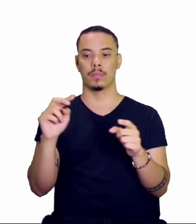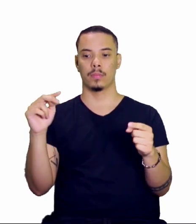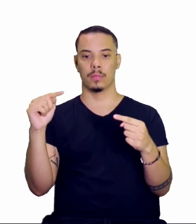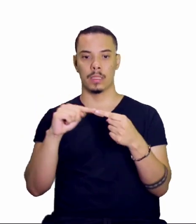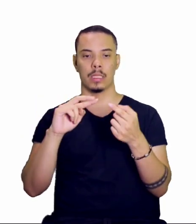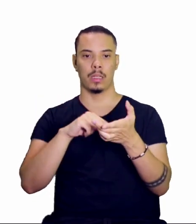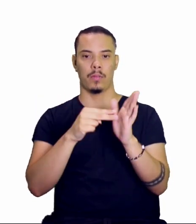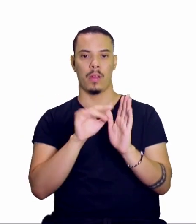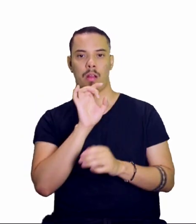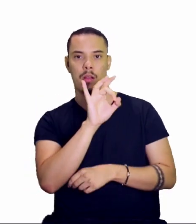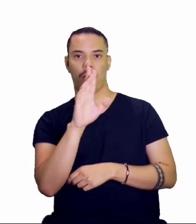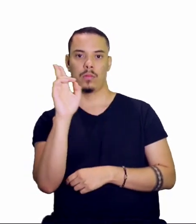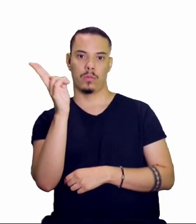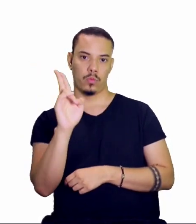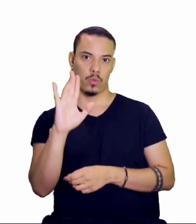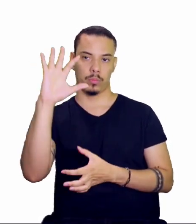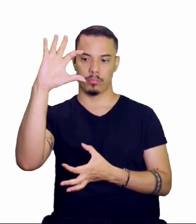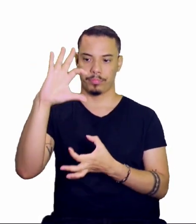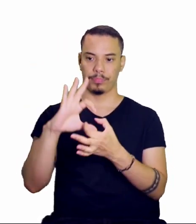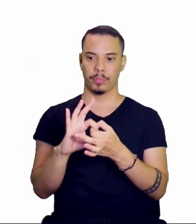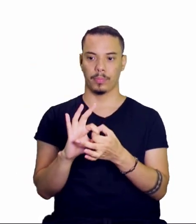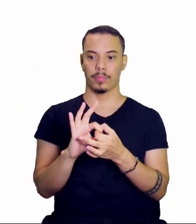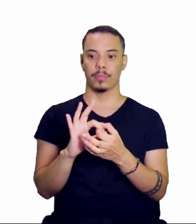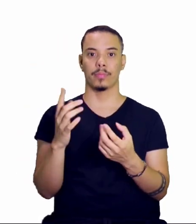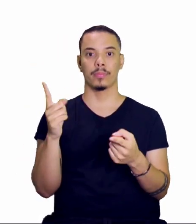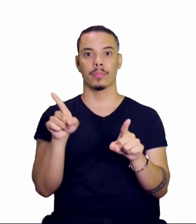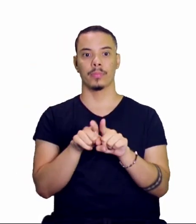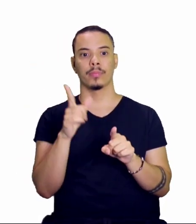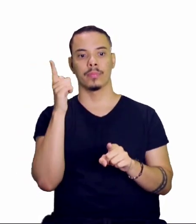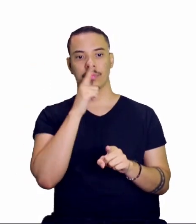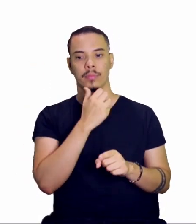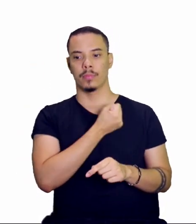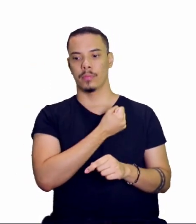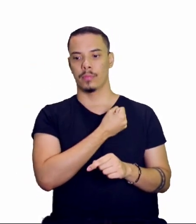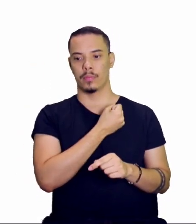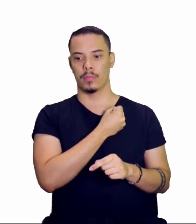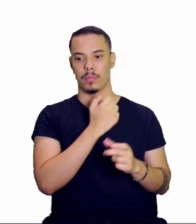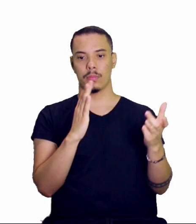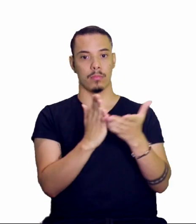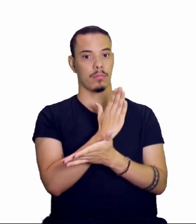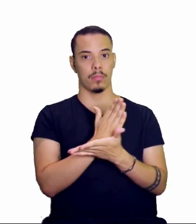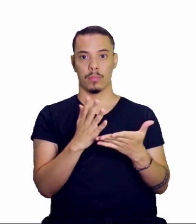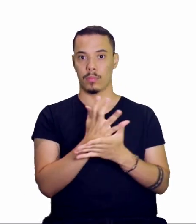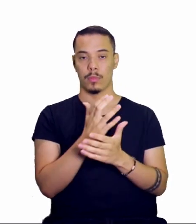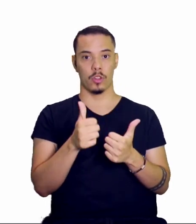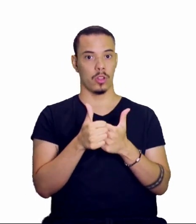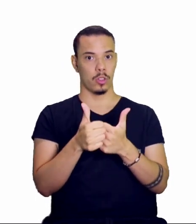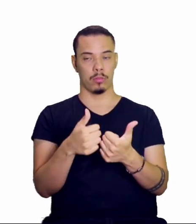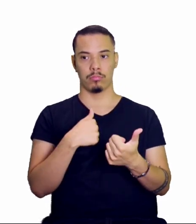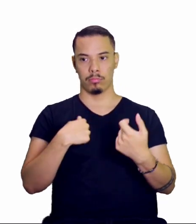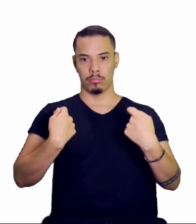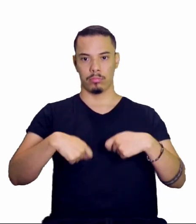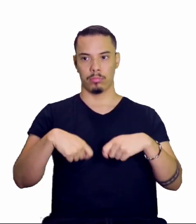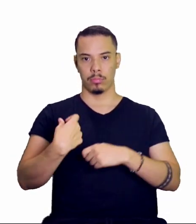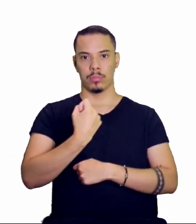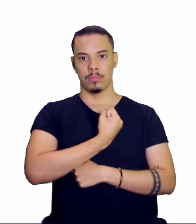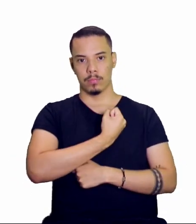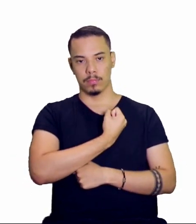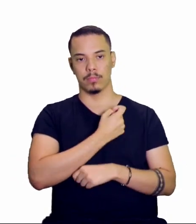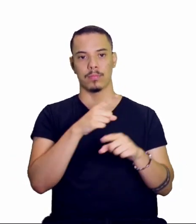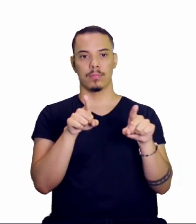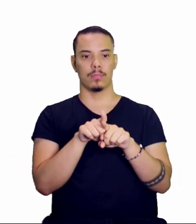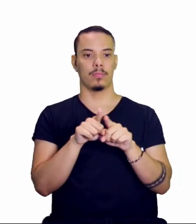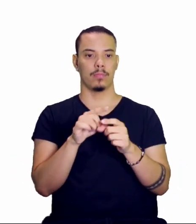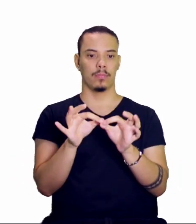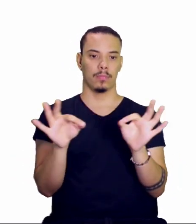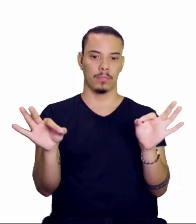assim, eu posso pegar a unidade de comprimento e escrever esse valor de determinadas formas de acordo com a necessidade. Se for um número muito grande ou muito